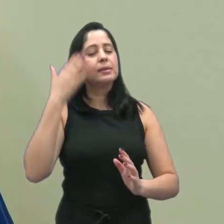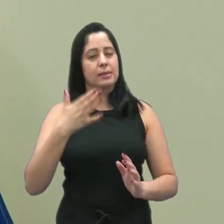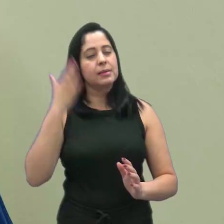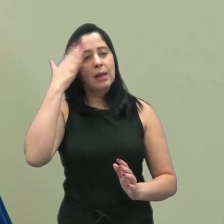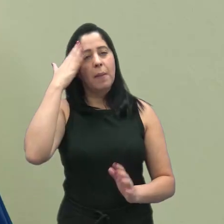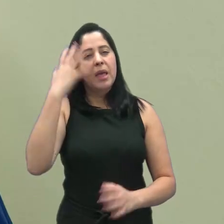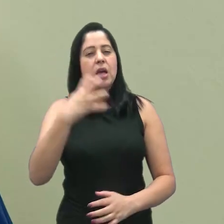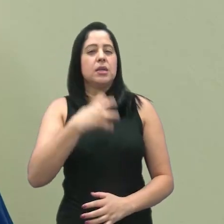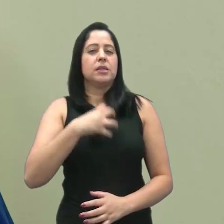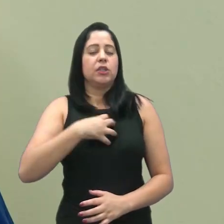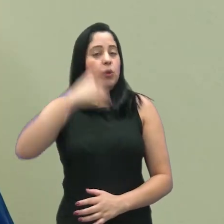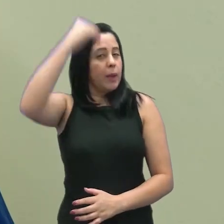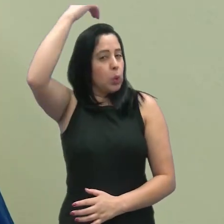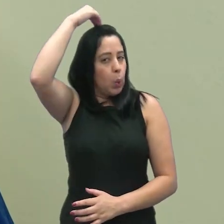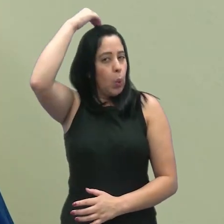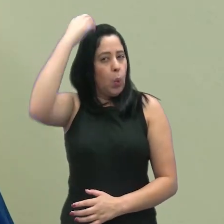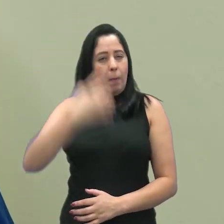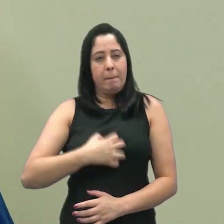raiva, perdão.